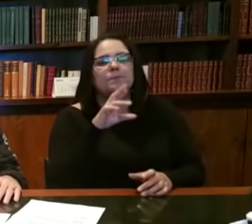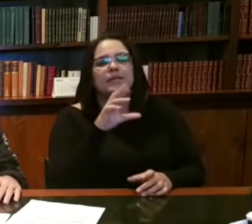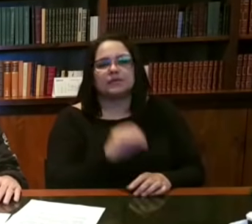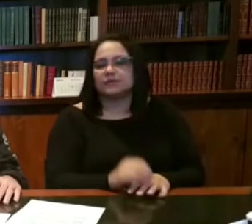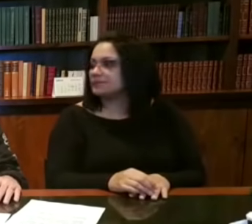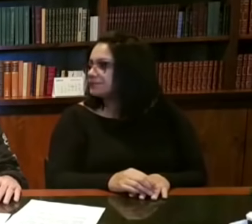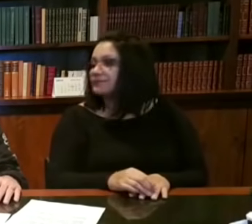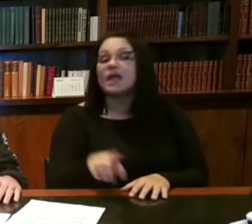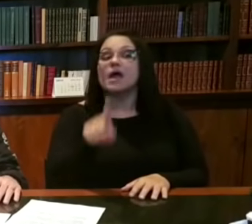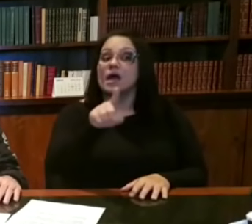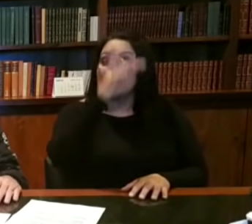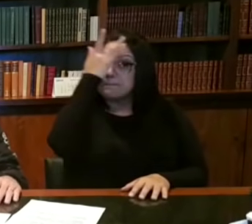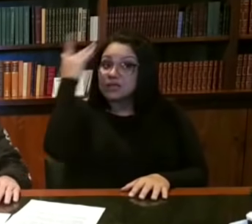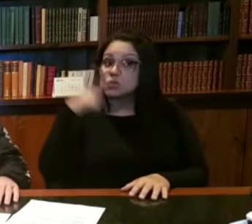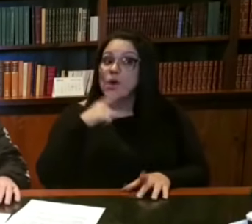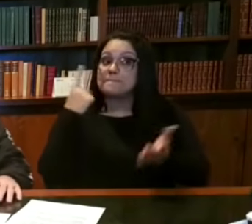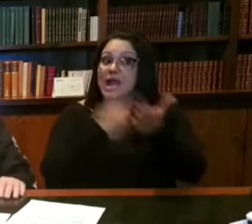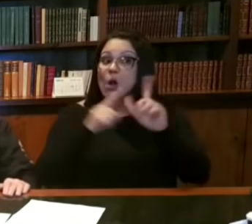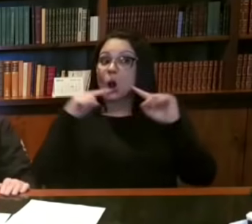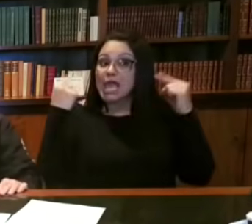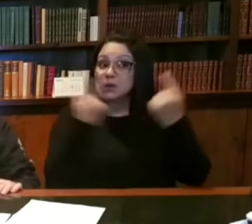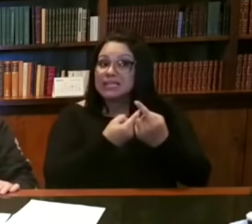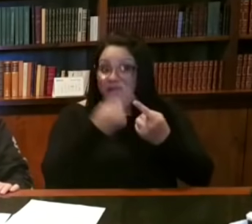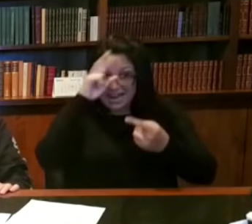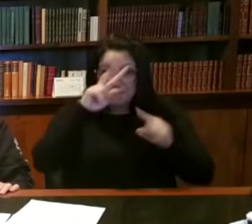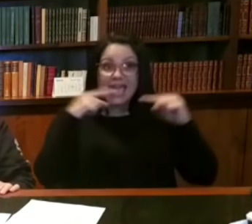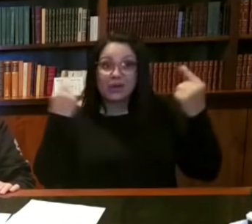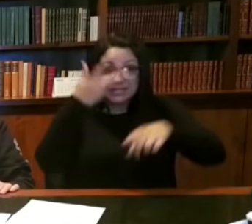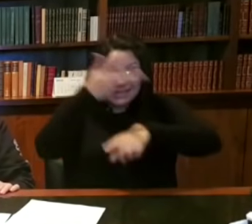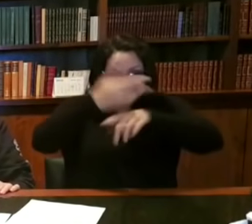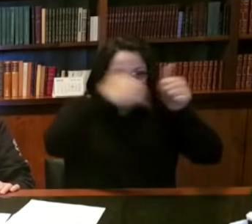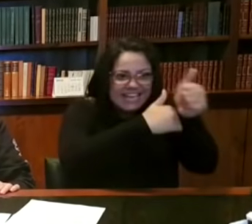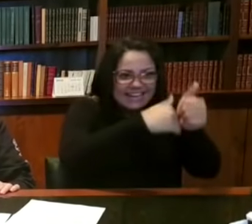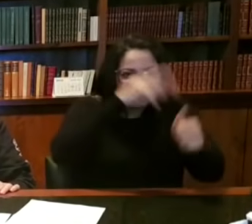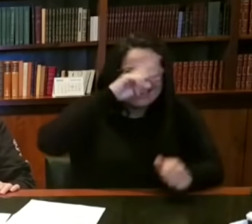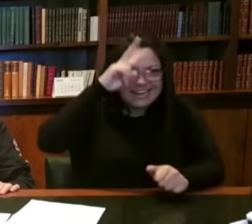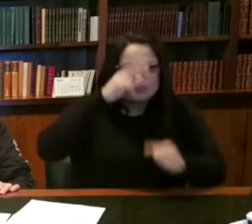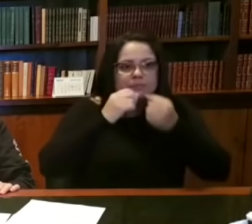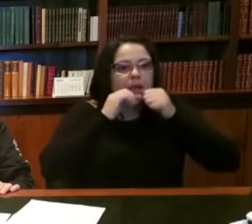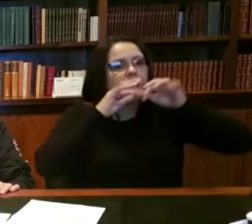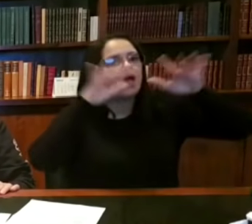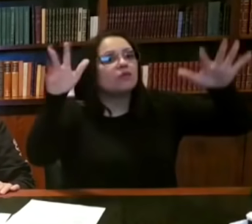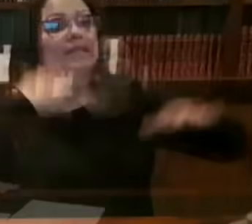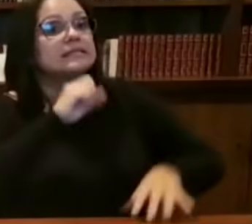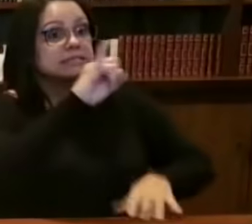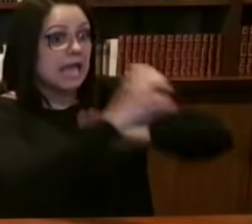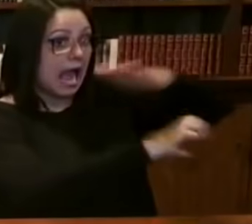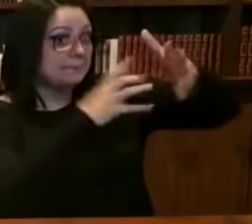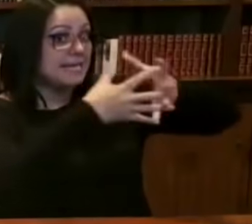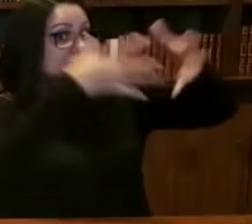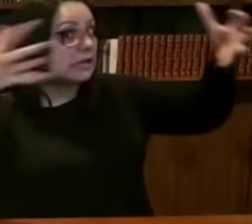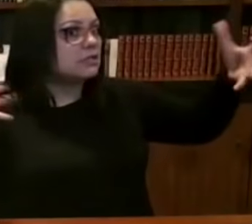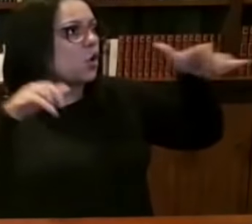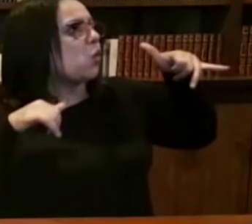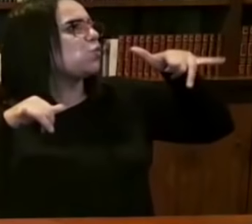mal interpretado naquela reunião que vazou, eles estão falando... o que eu falei? Quando a empresa é grande... tipo companhia